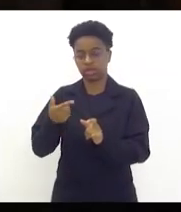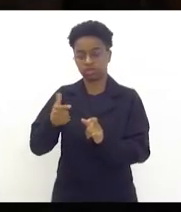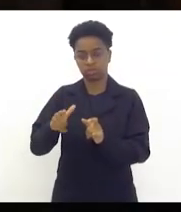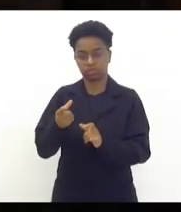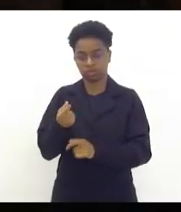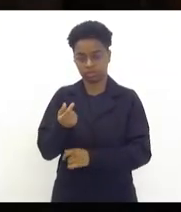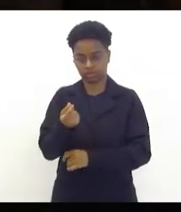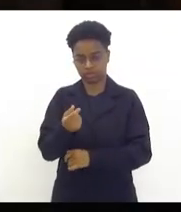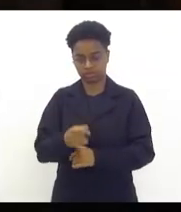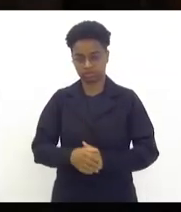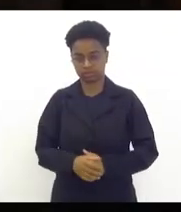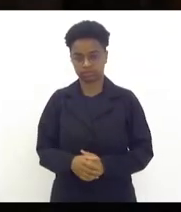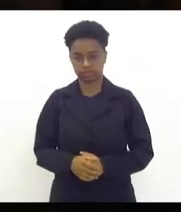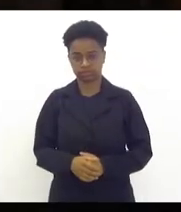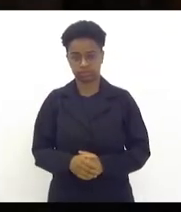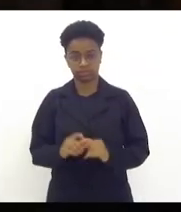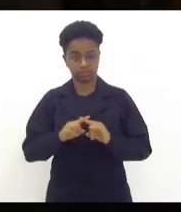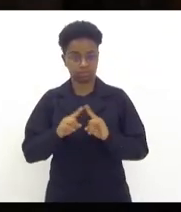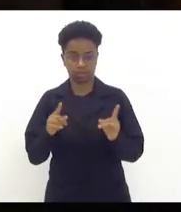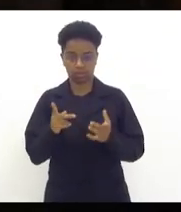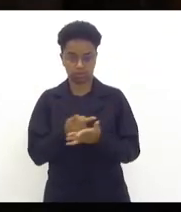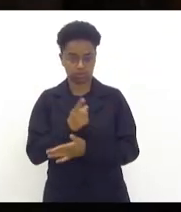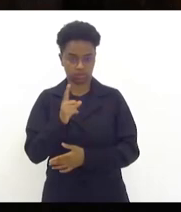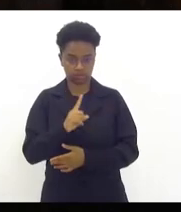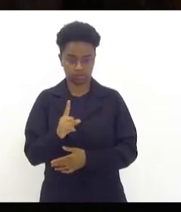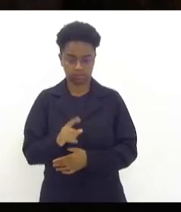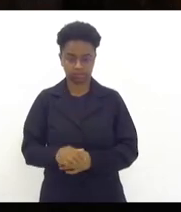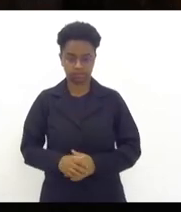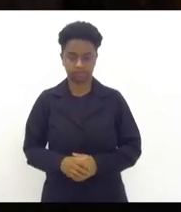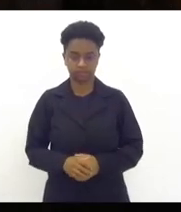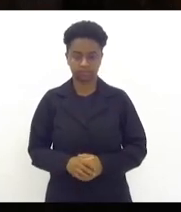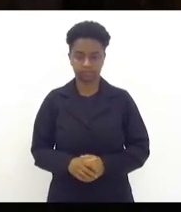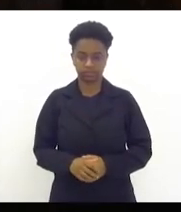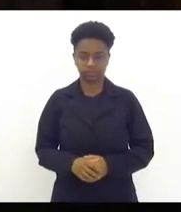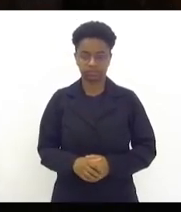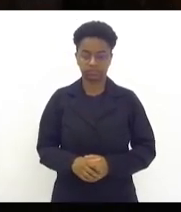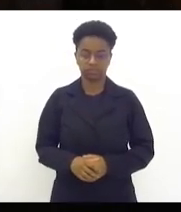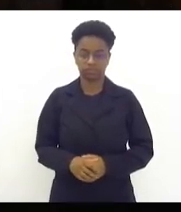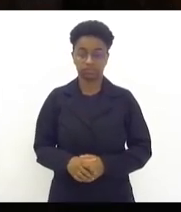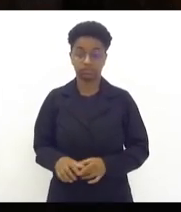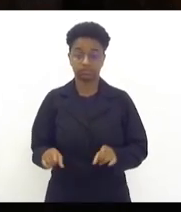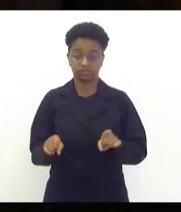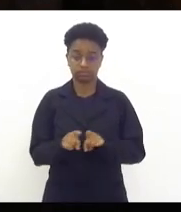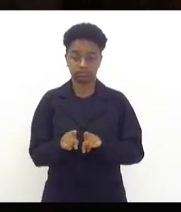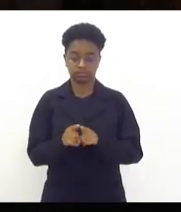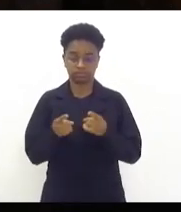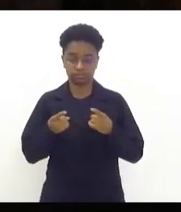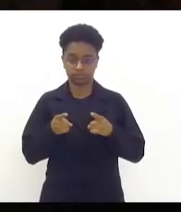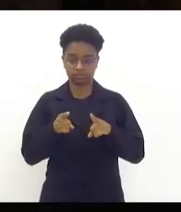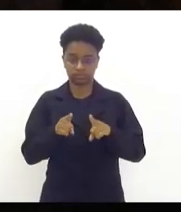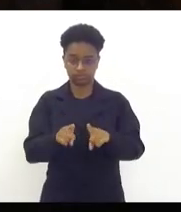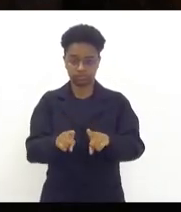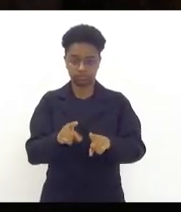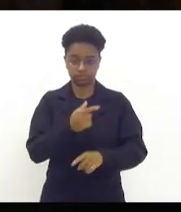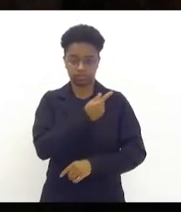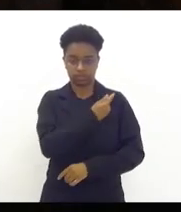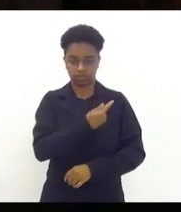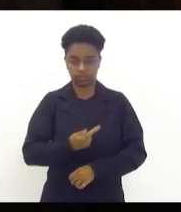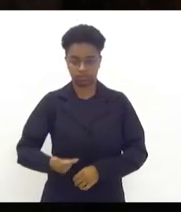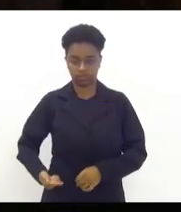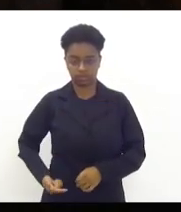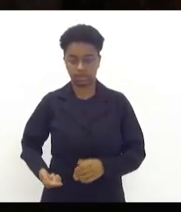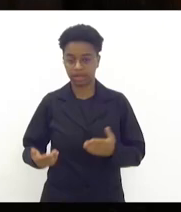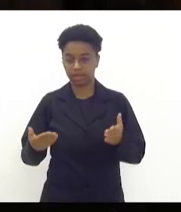recursos. Mas não pagou. Ao mesmo tempo, o governador, até